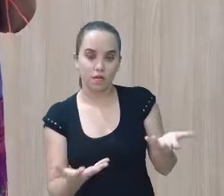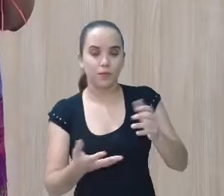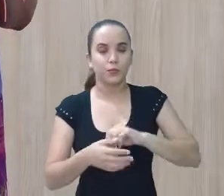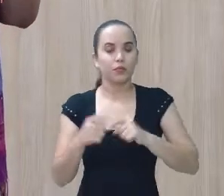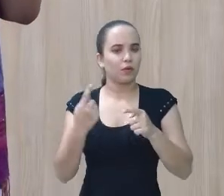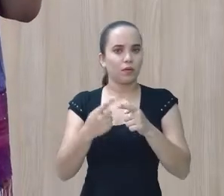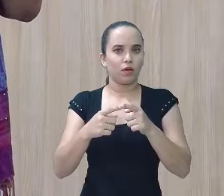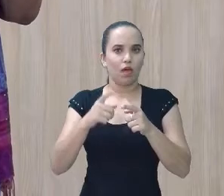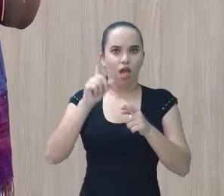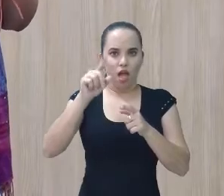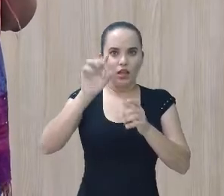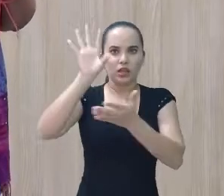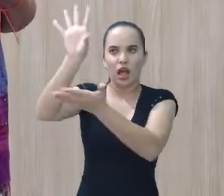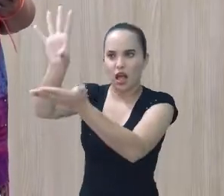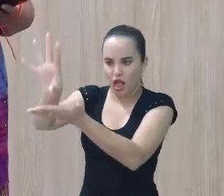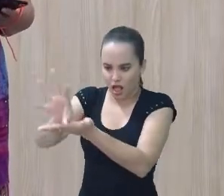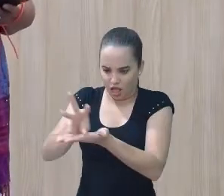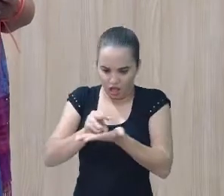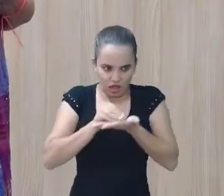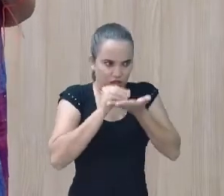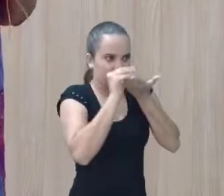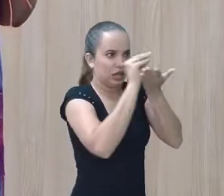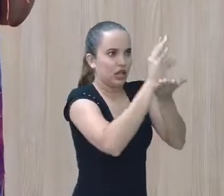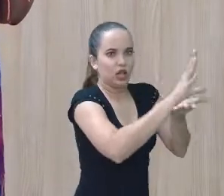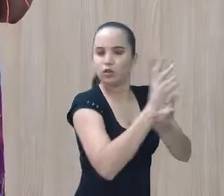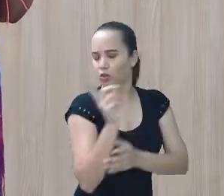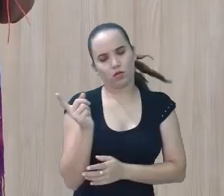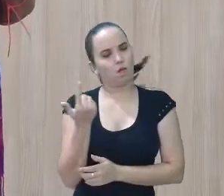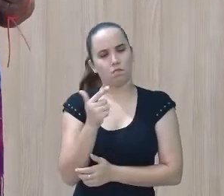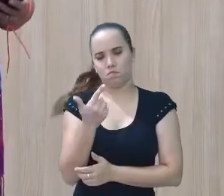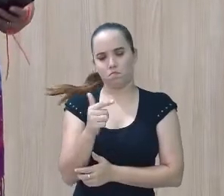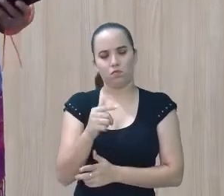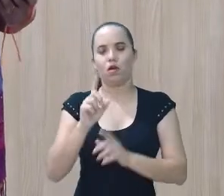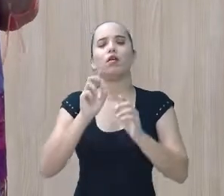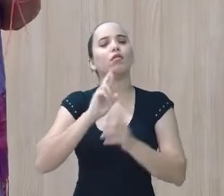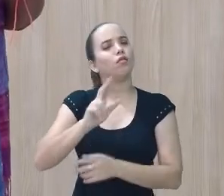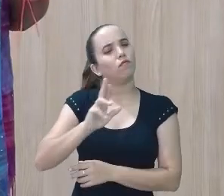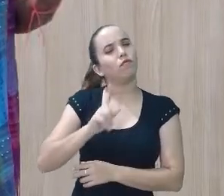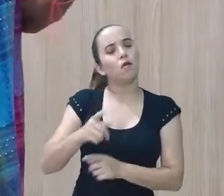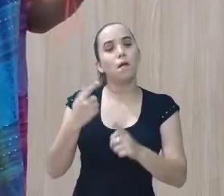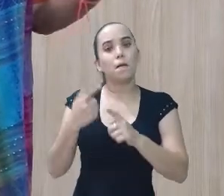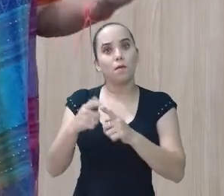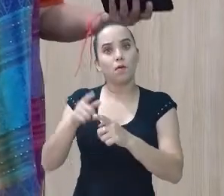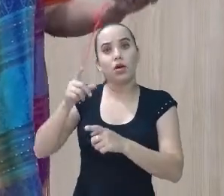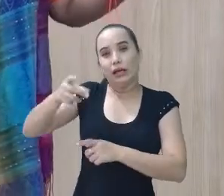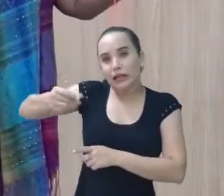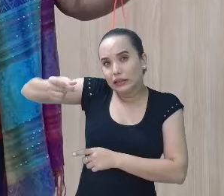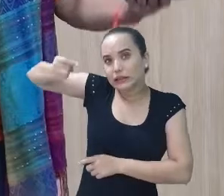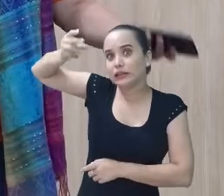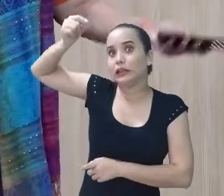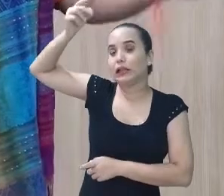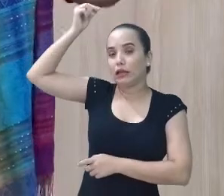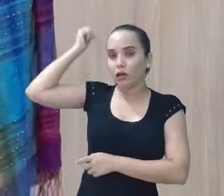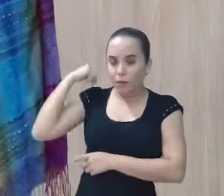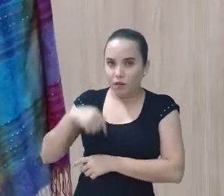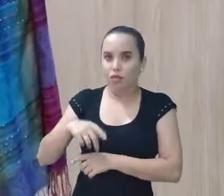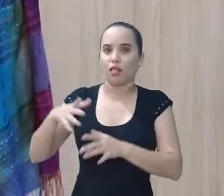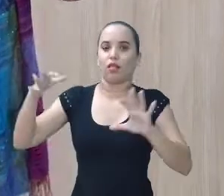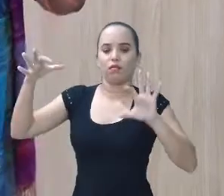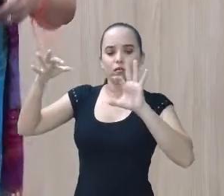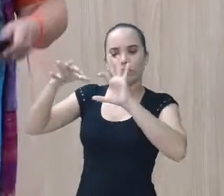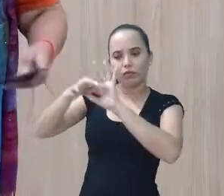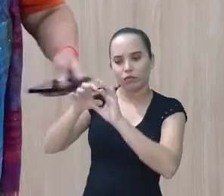porque aquele movimento da antiguidade clássica, ela estava condizente com a